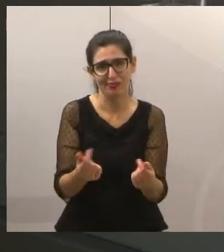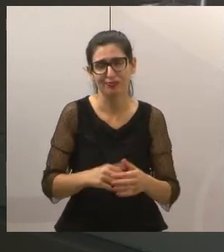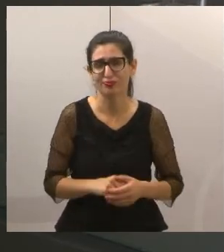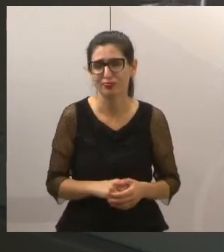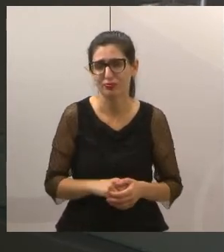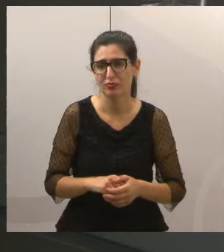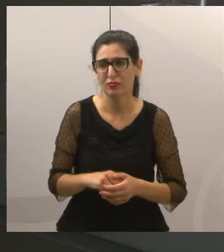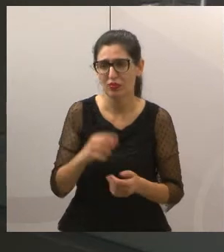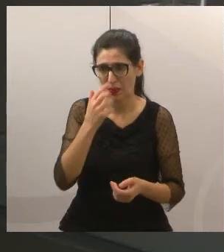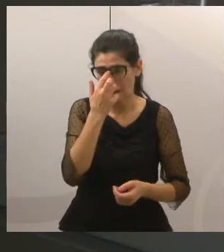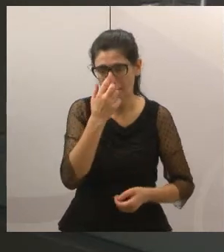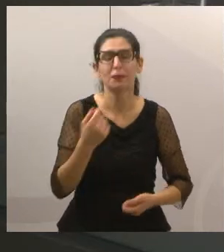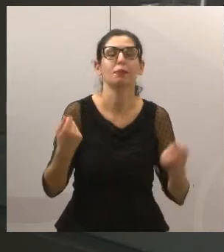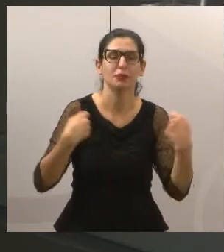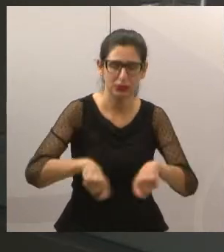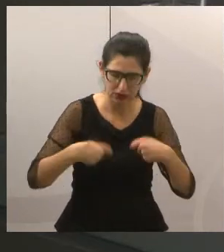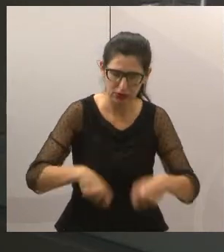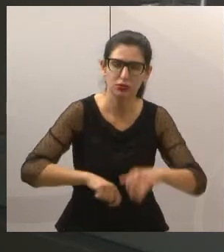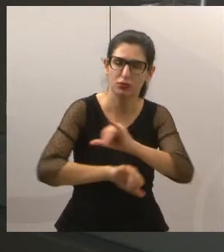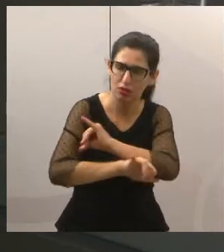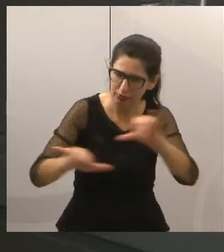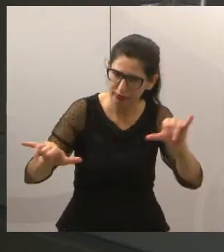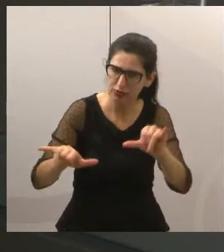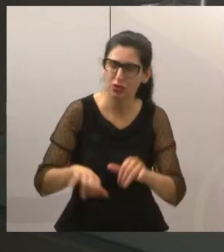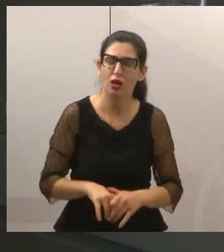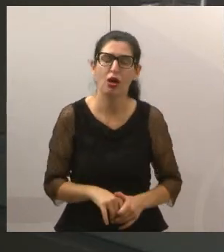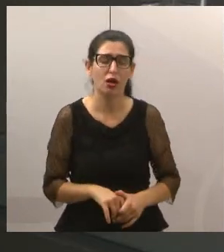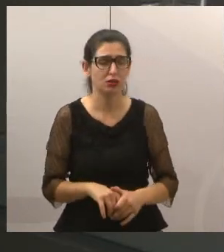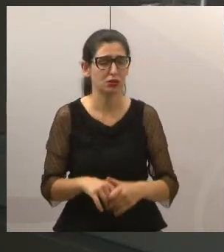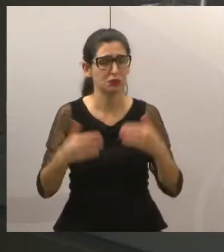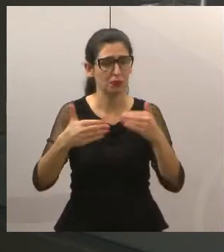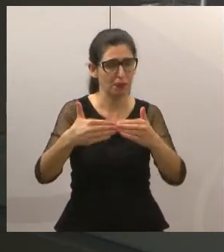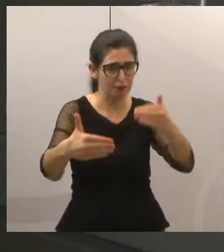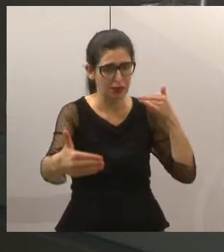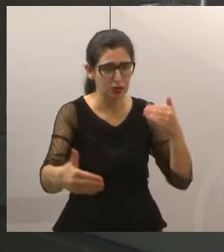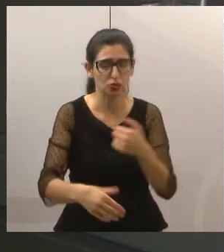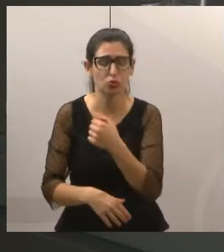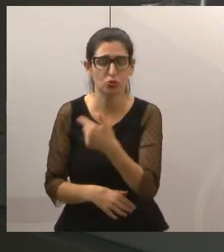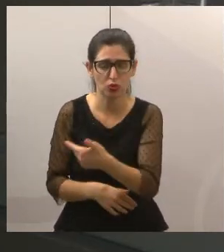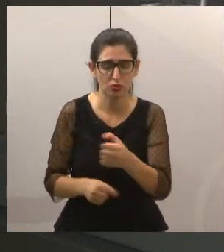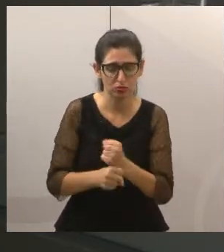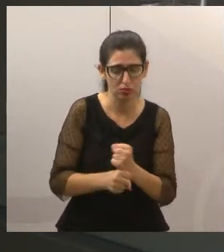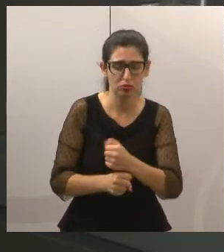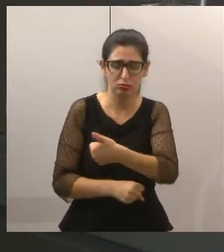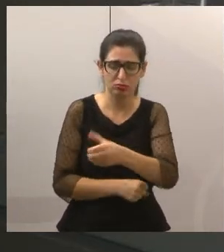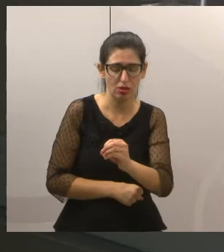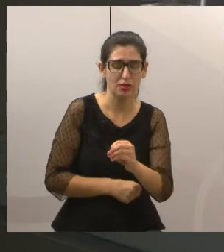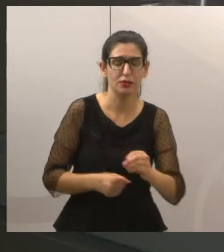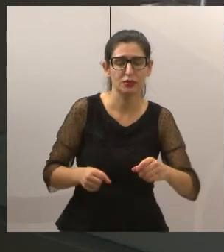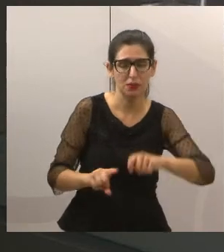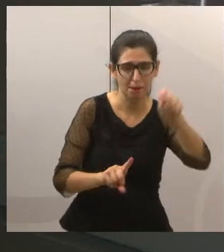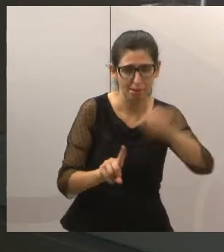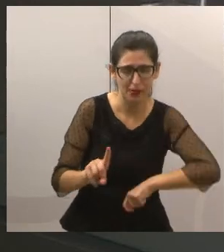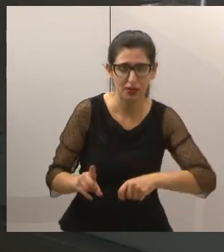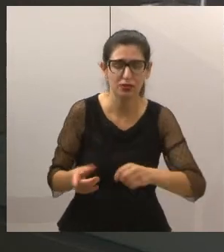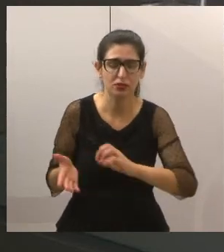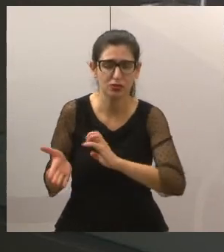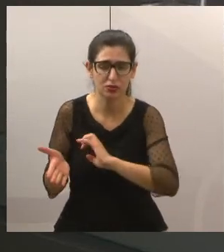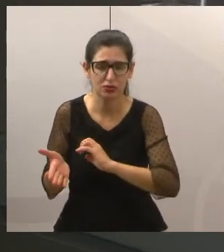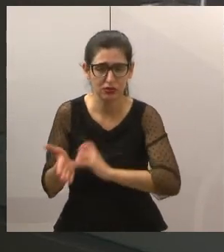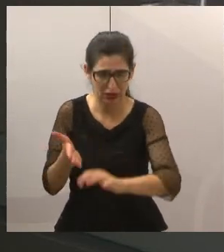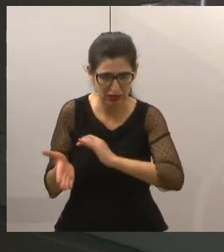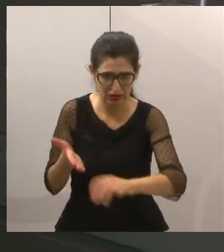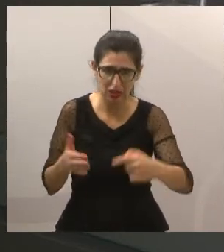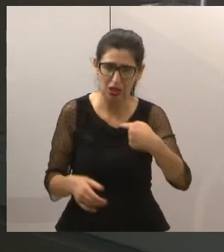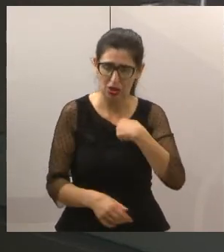poderia deixar claro para vocês a minha vivência desses 2 anos e 10 meses como secretária, com um orçamento muito justo.